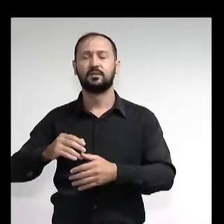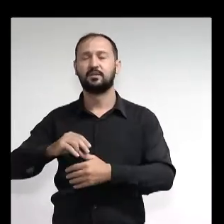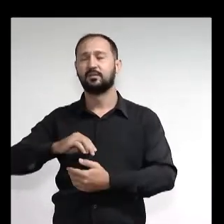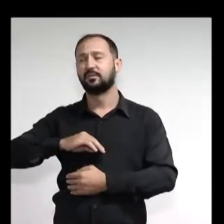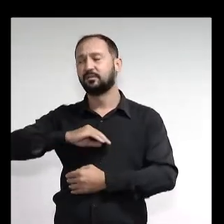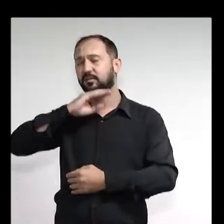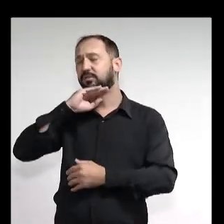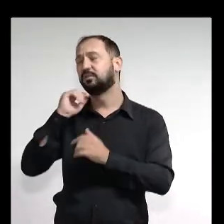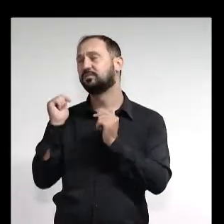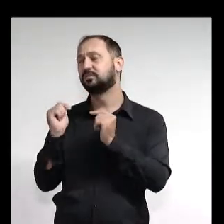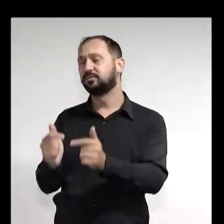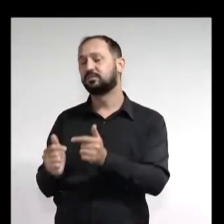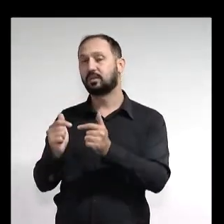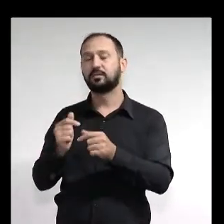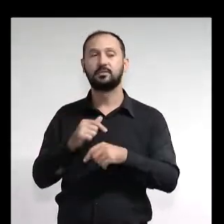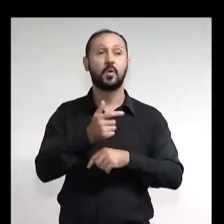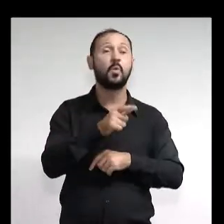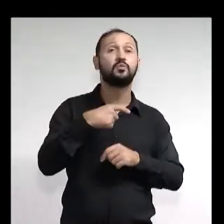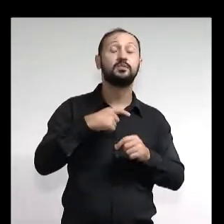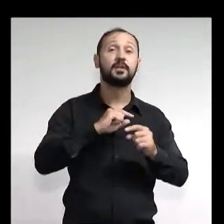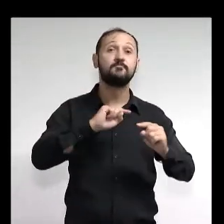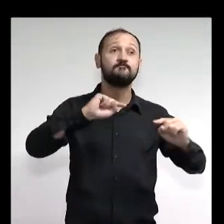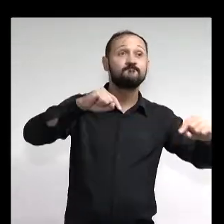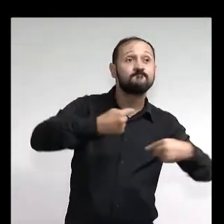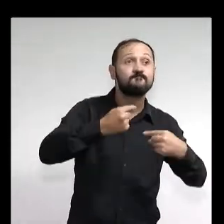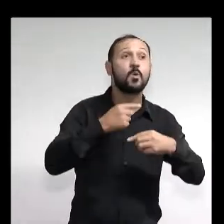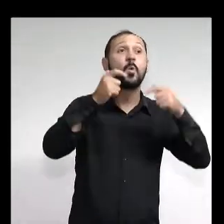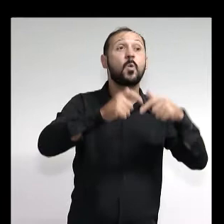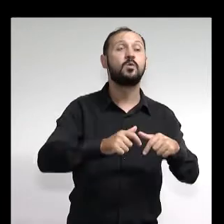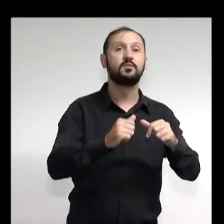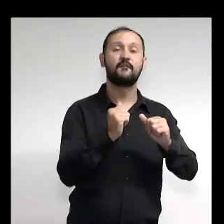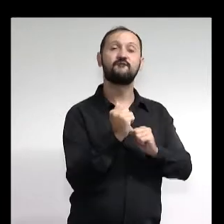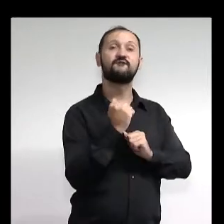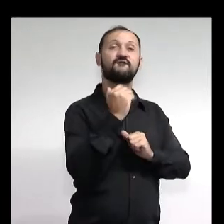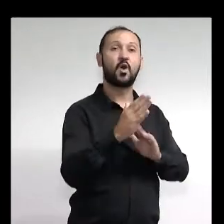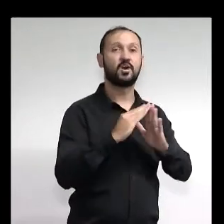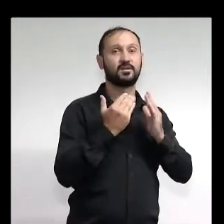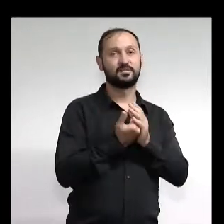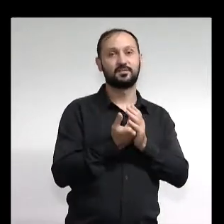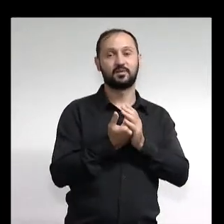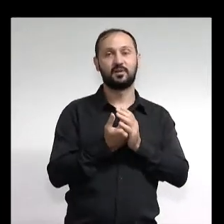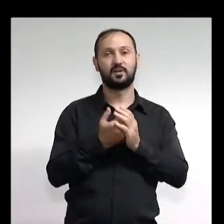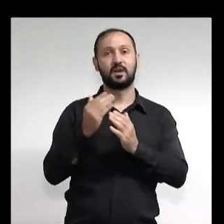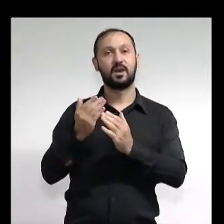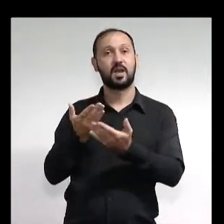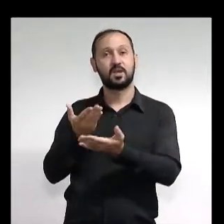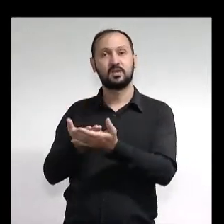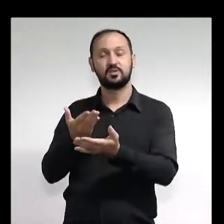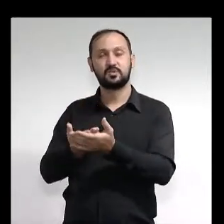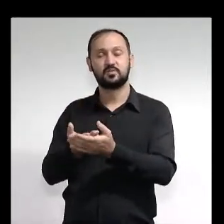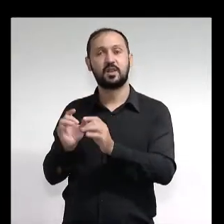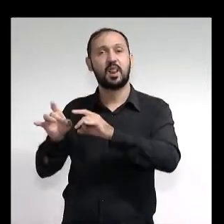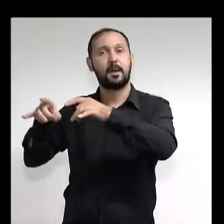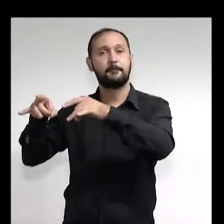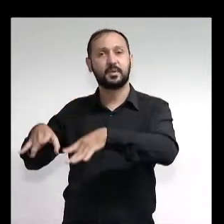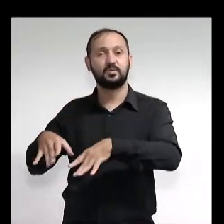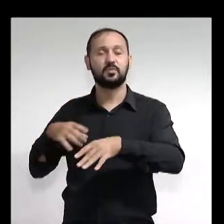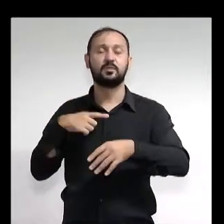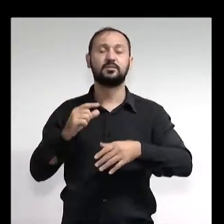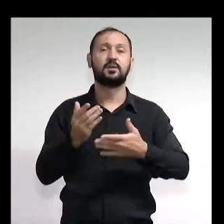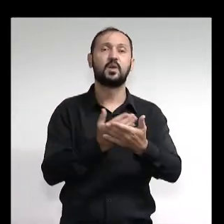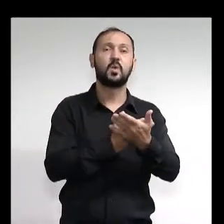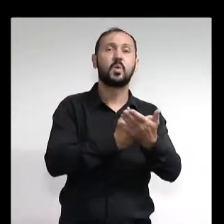escola enfadonha e vai achar o desafio fora da escola, ocorrendo que ela abandona o ensino